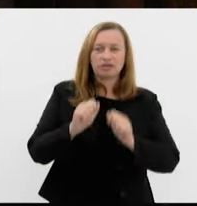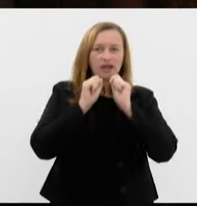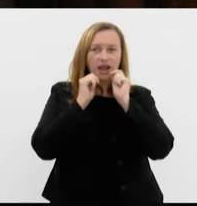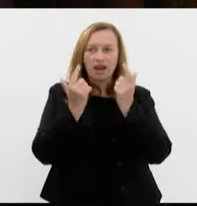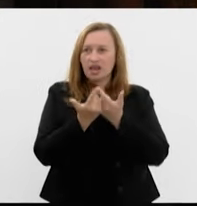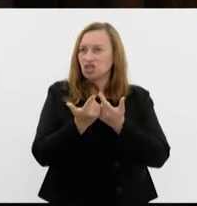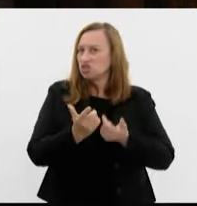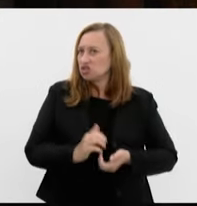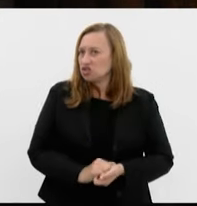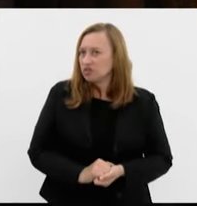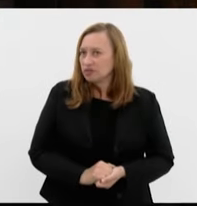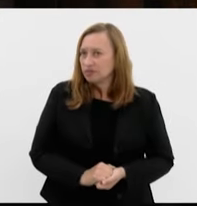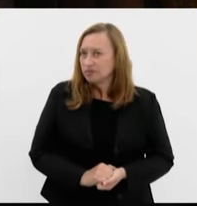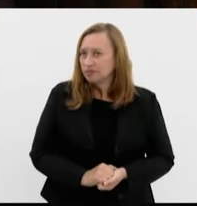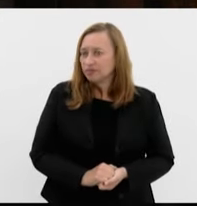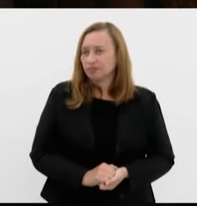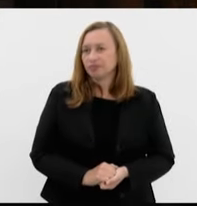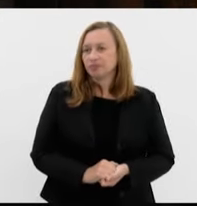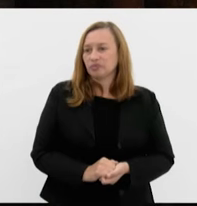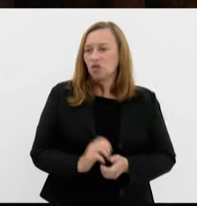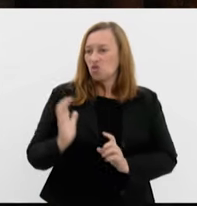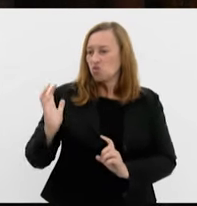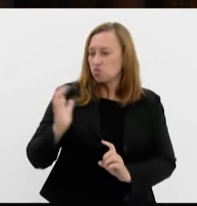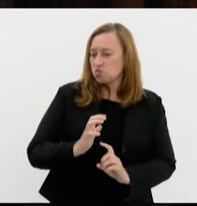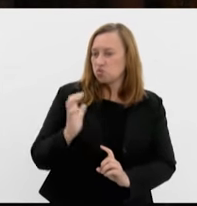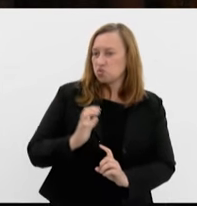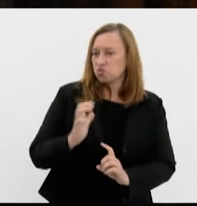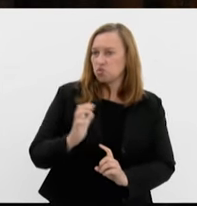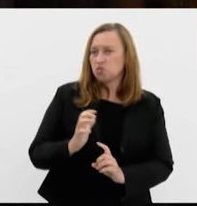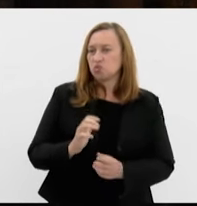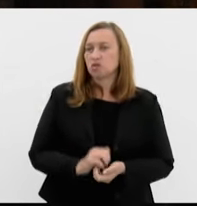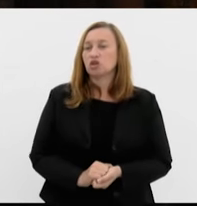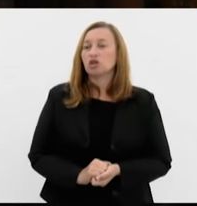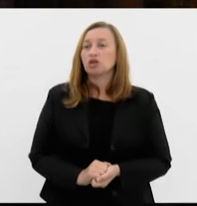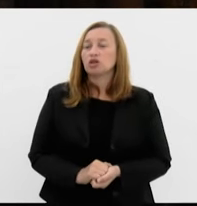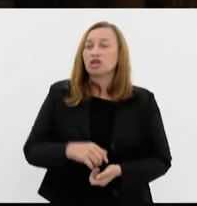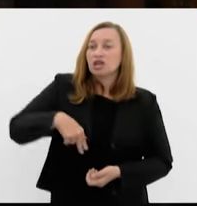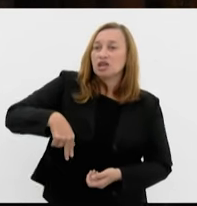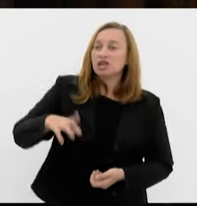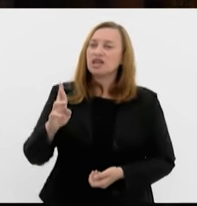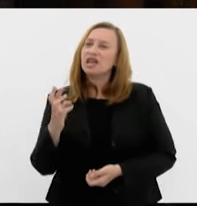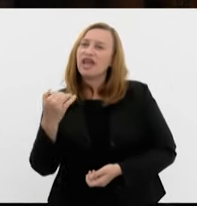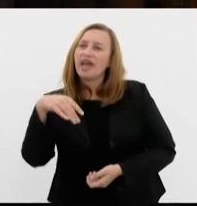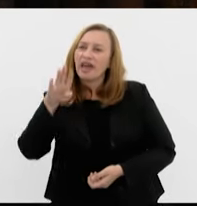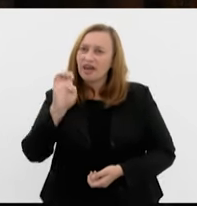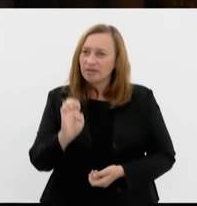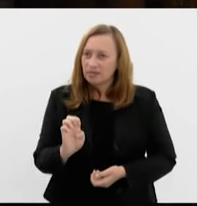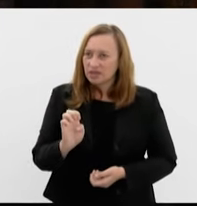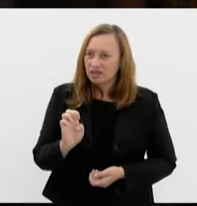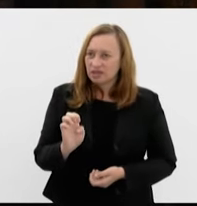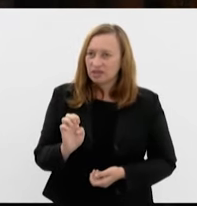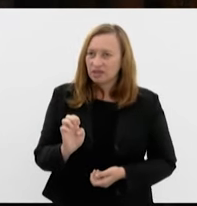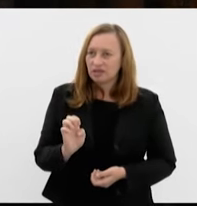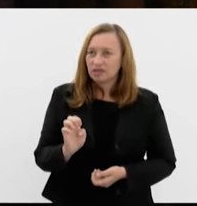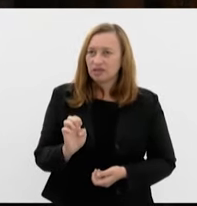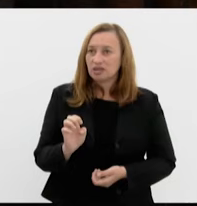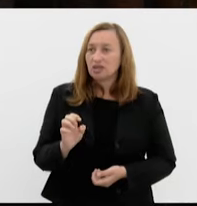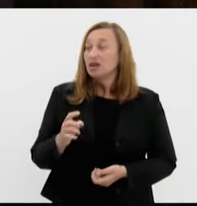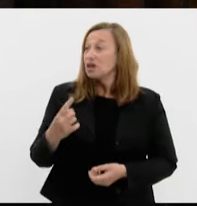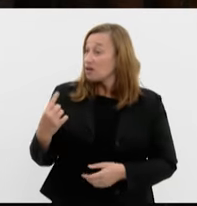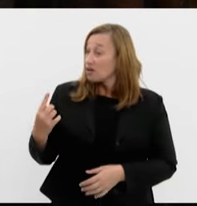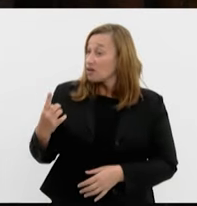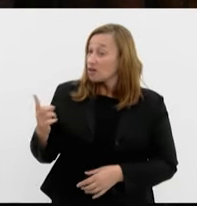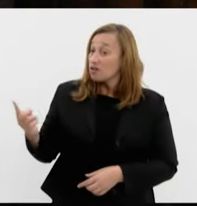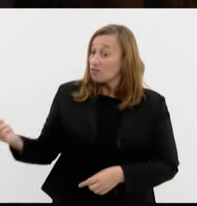frustrando o eleitor o tal Guilherme a de aper um dia